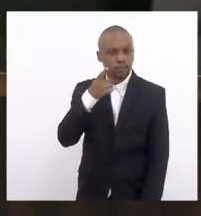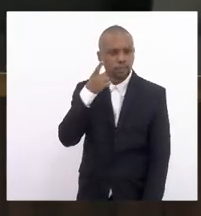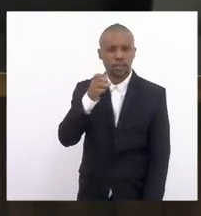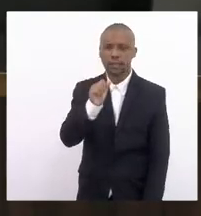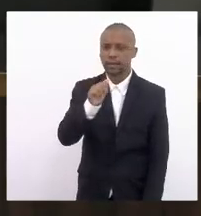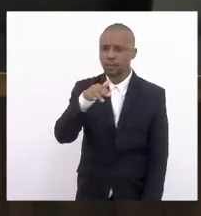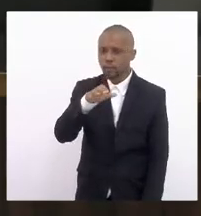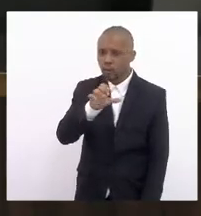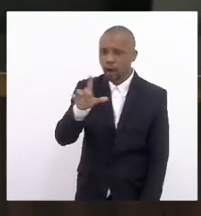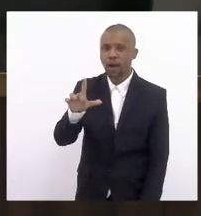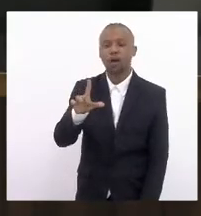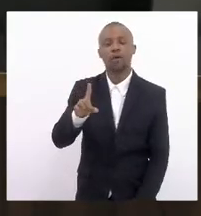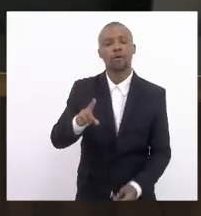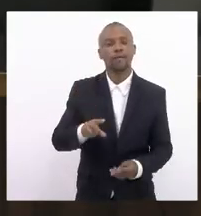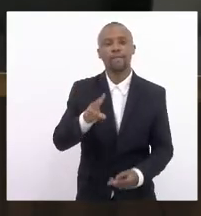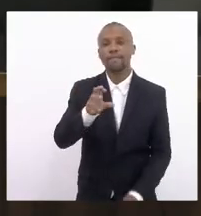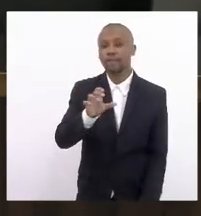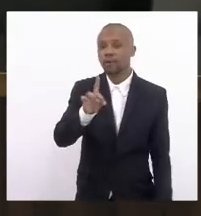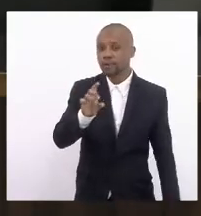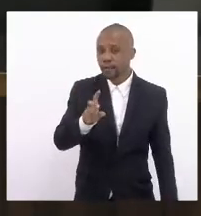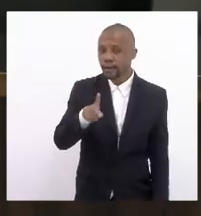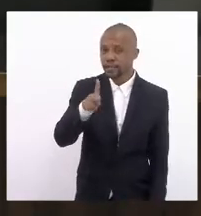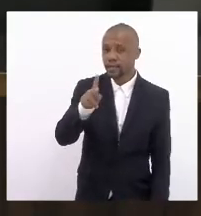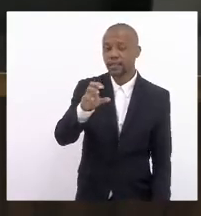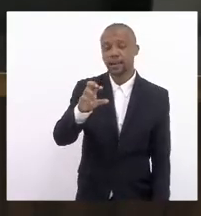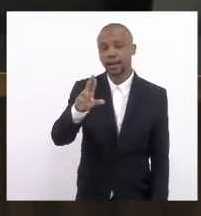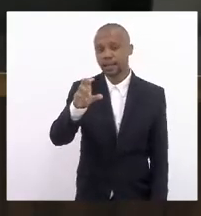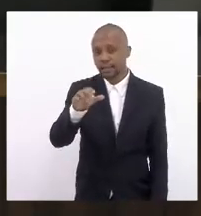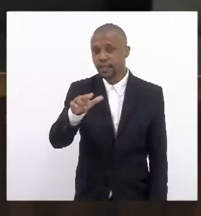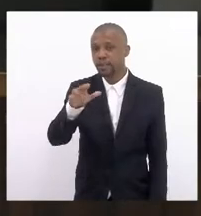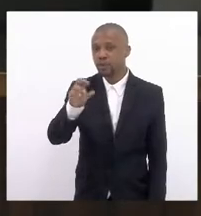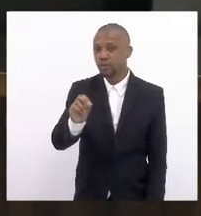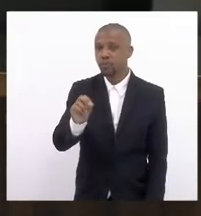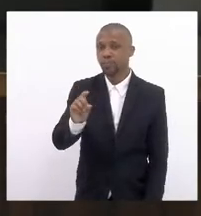Valdec Carneiro e deputado Wellington José.